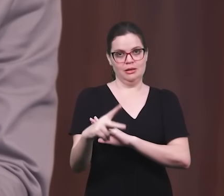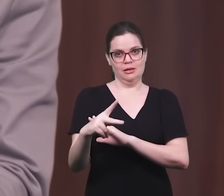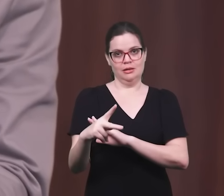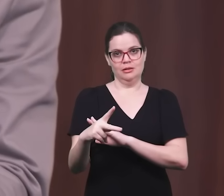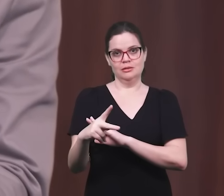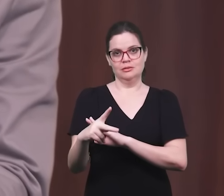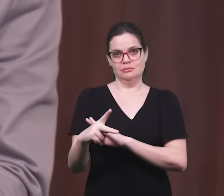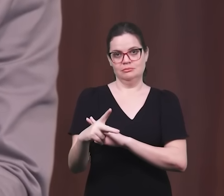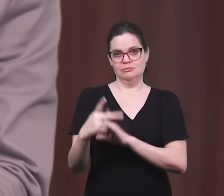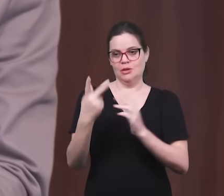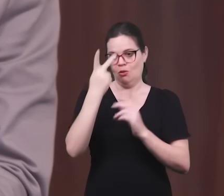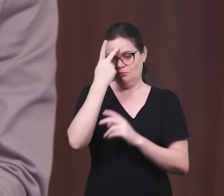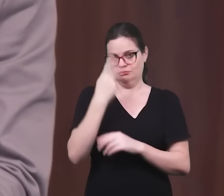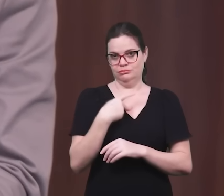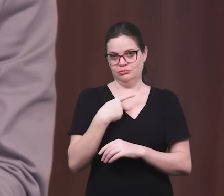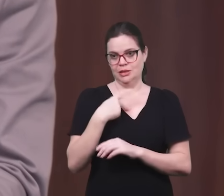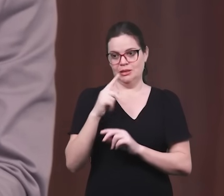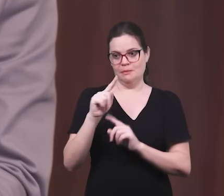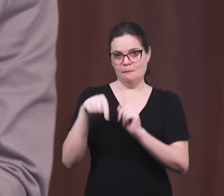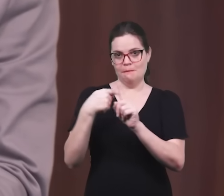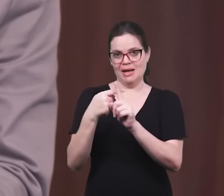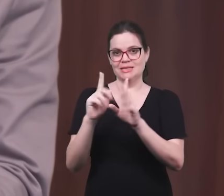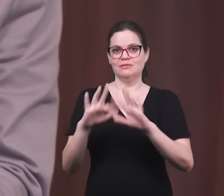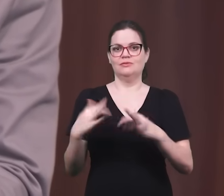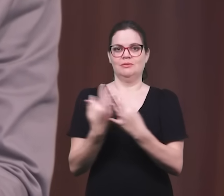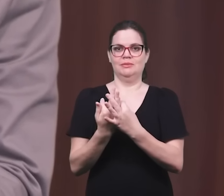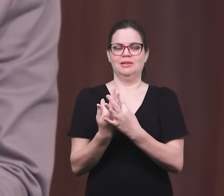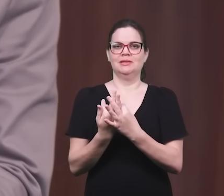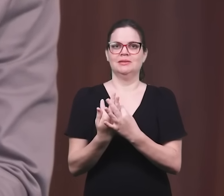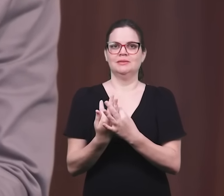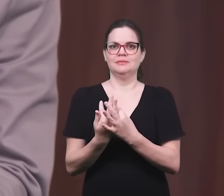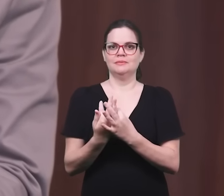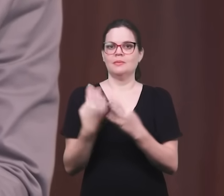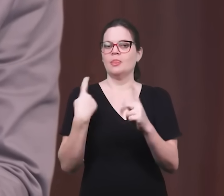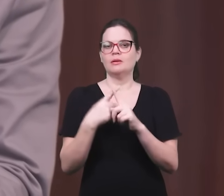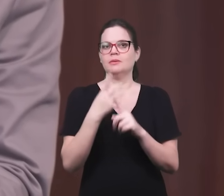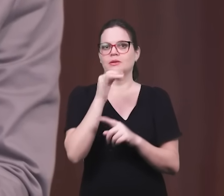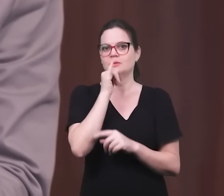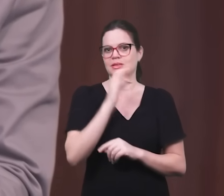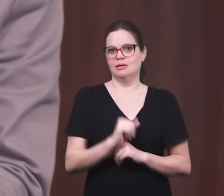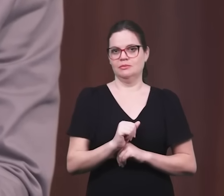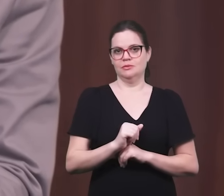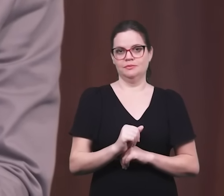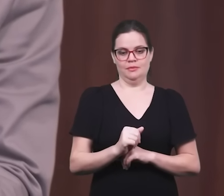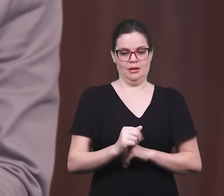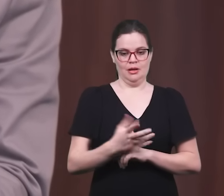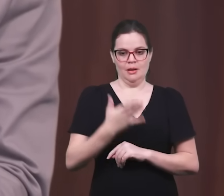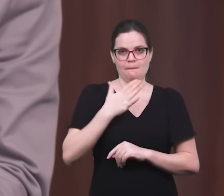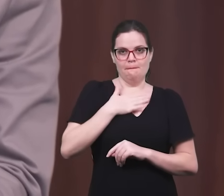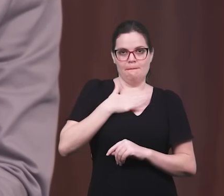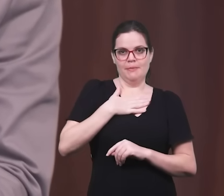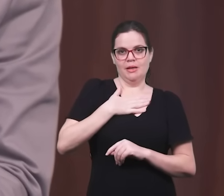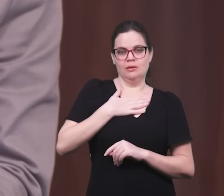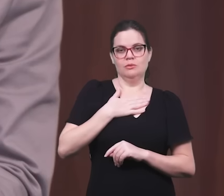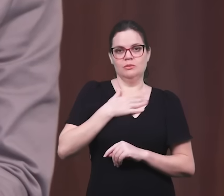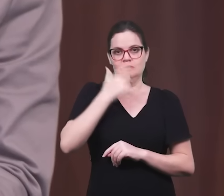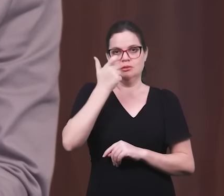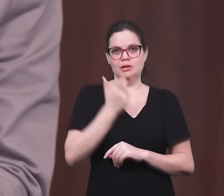si, e depois para a prole. Porque ninguém pode dar o que não tem. Você não pode